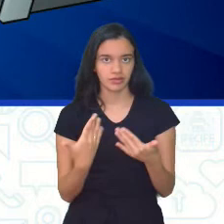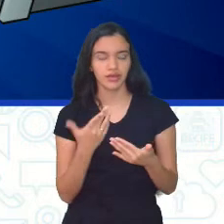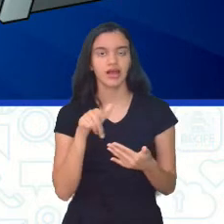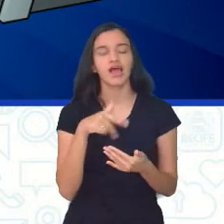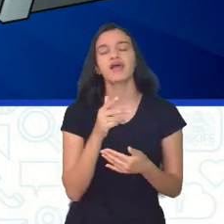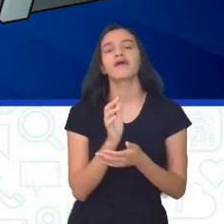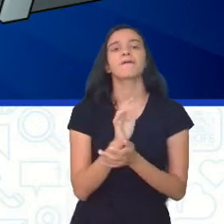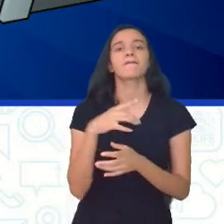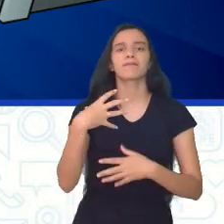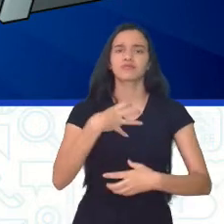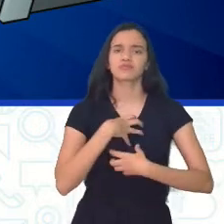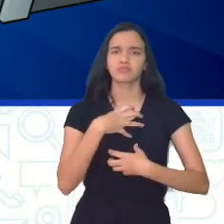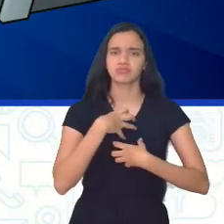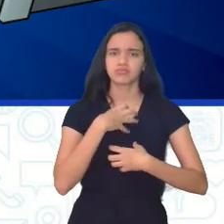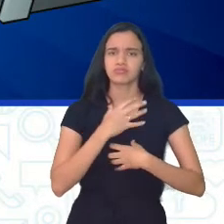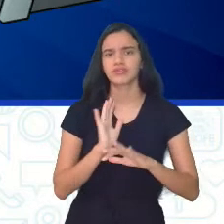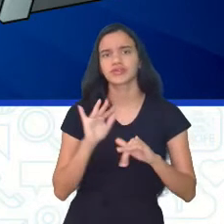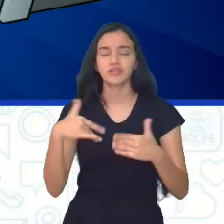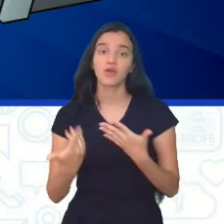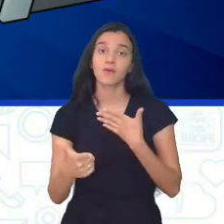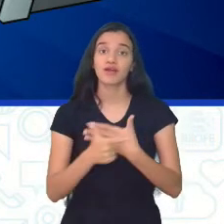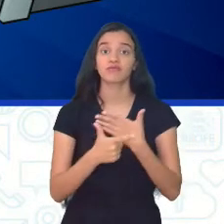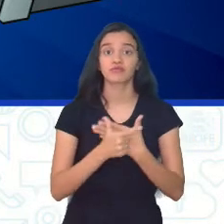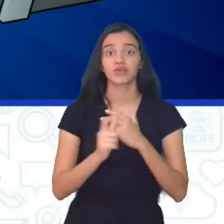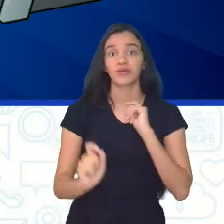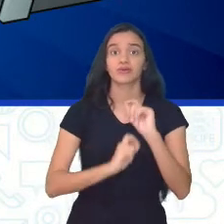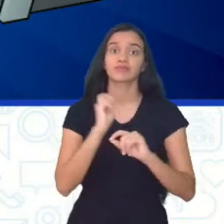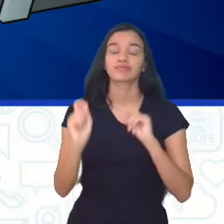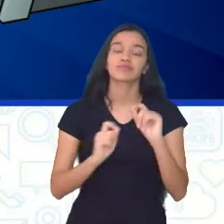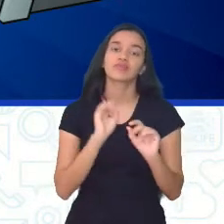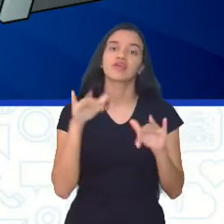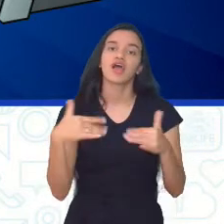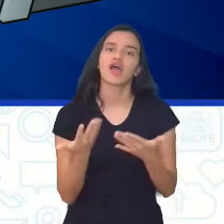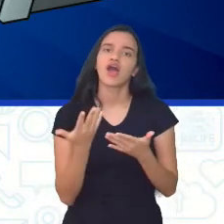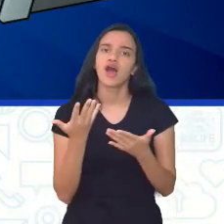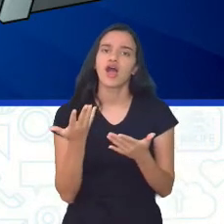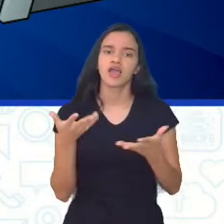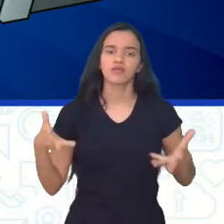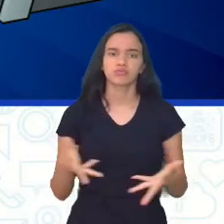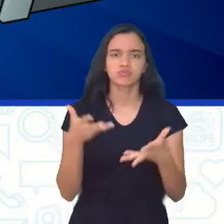apenas fibras sensitivas. E aí, a função dele é conduzir os